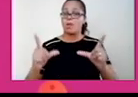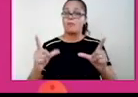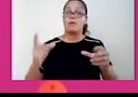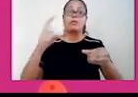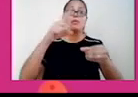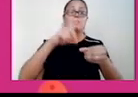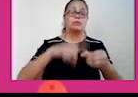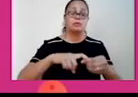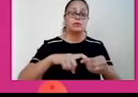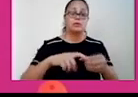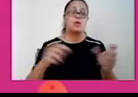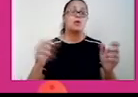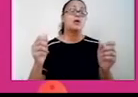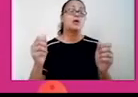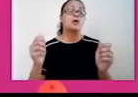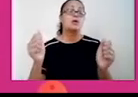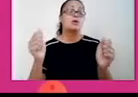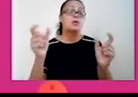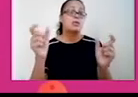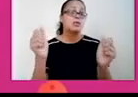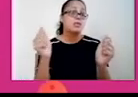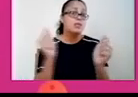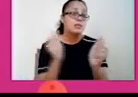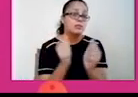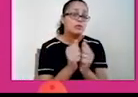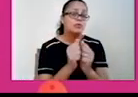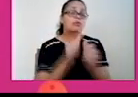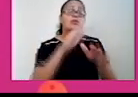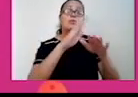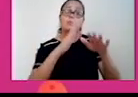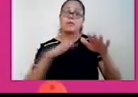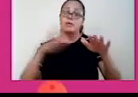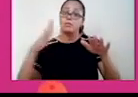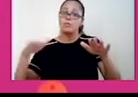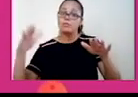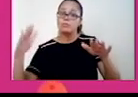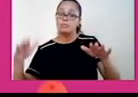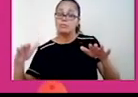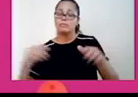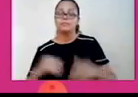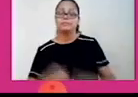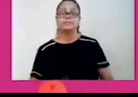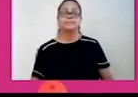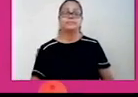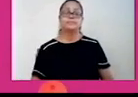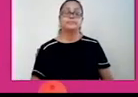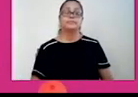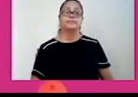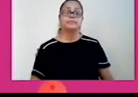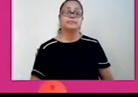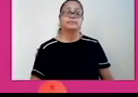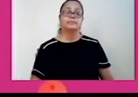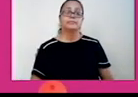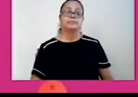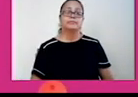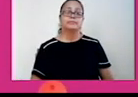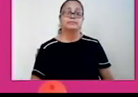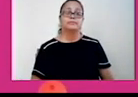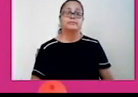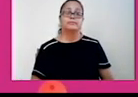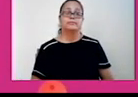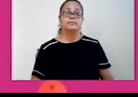nas proximidades do mar, o relevo é mais baixo, conforme vai para o interior do país, vai se tornando mais alto.